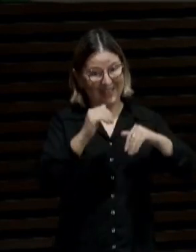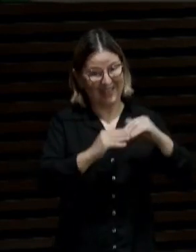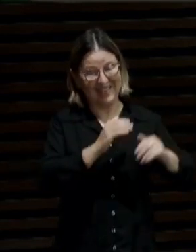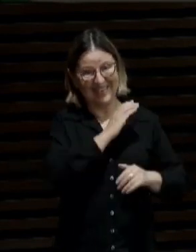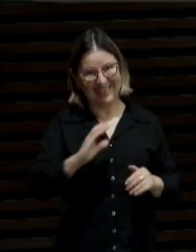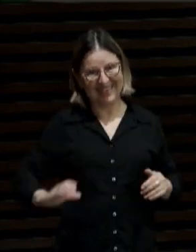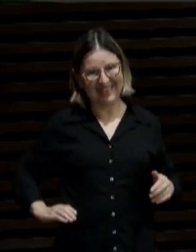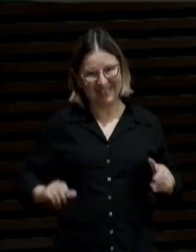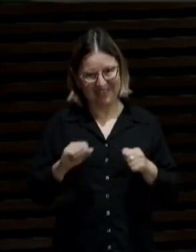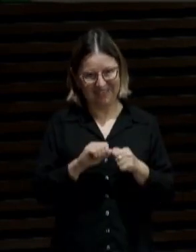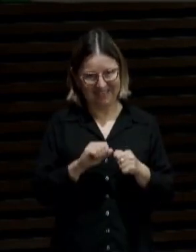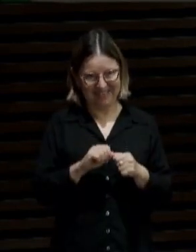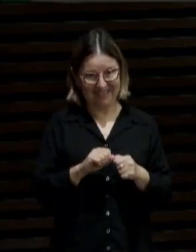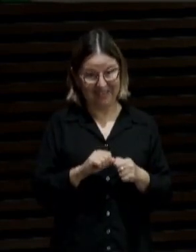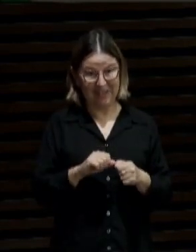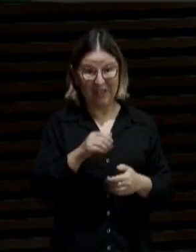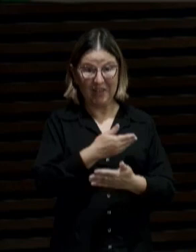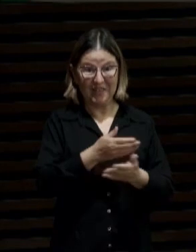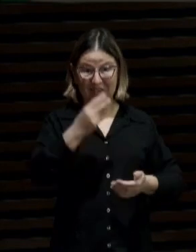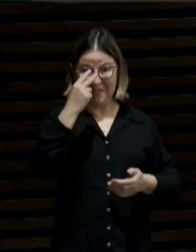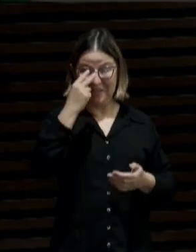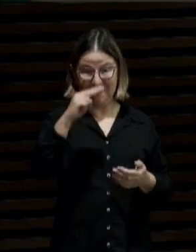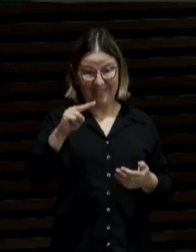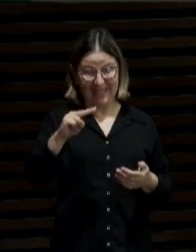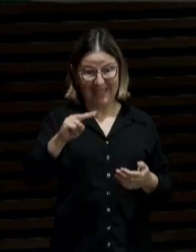Eles vão ver o tamanho dos seus atributos e da sua bondade.